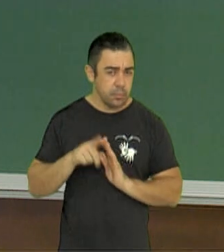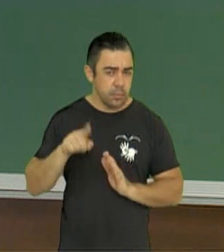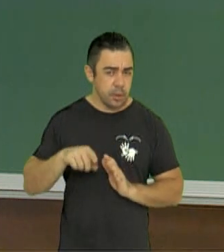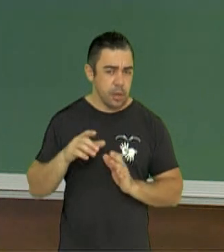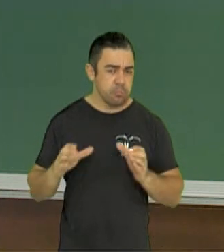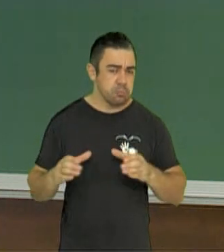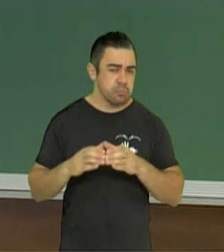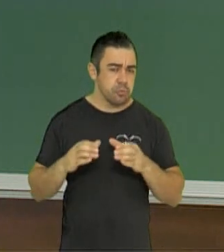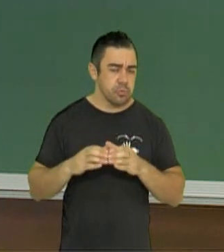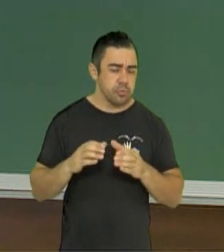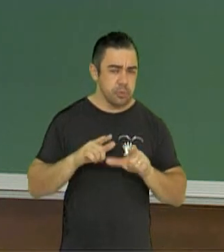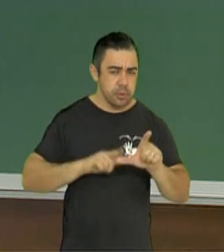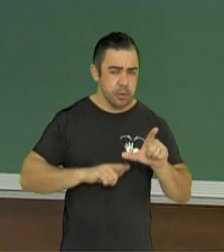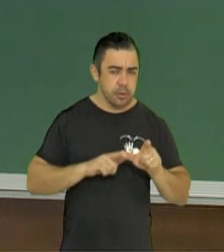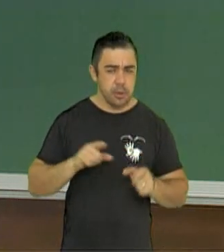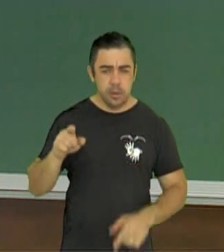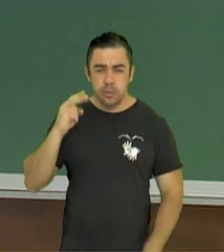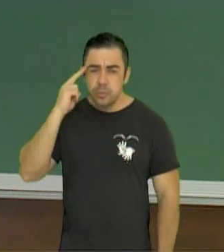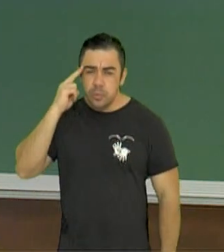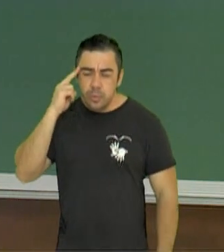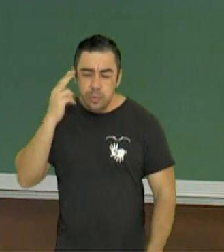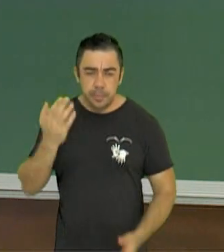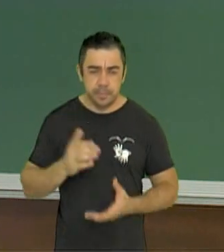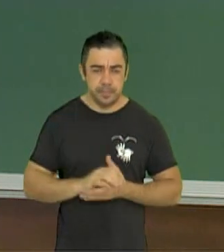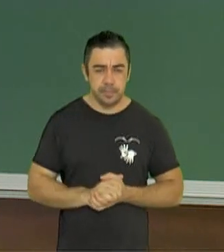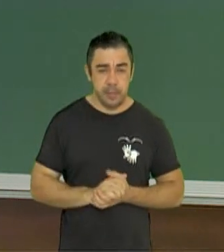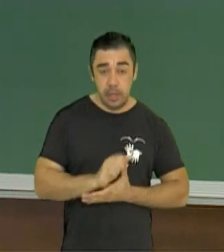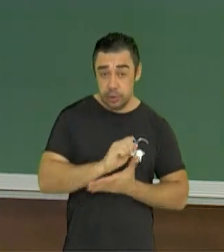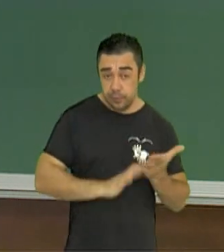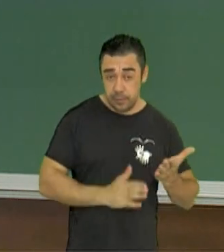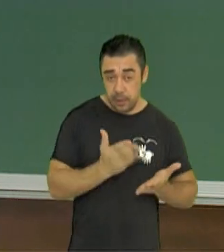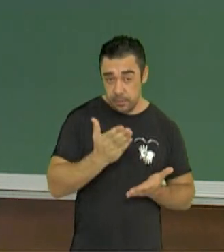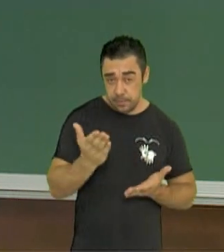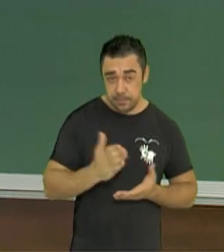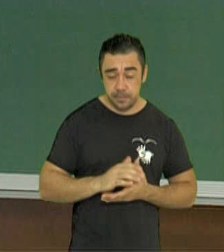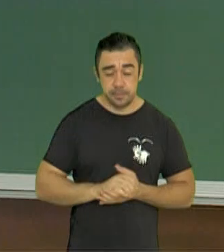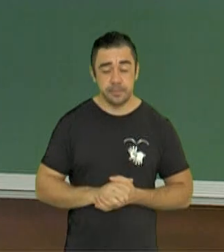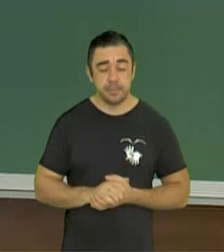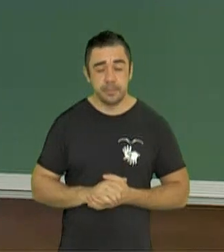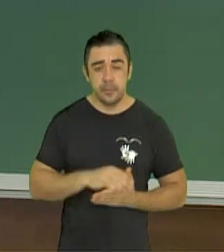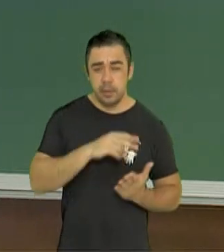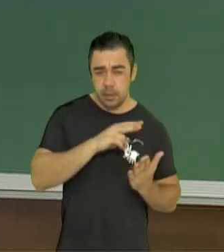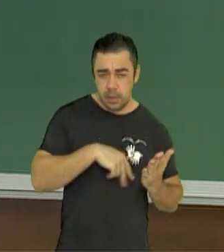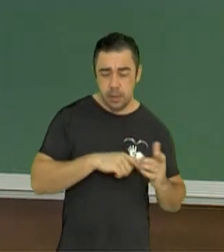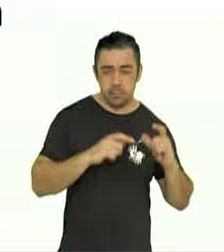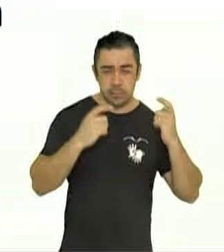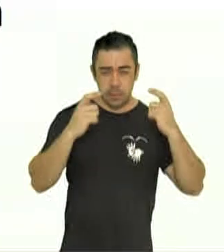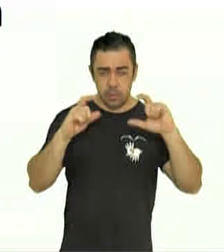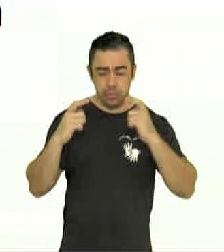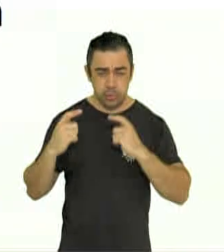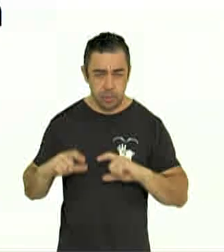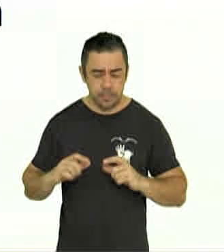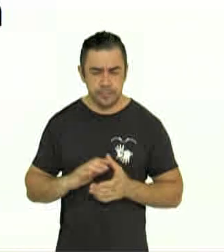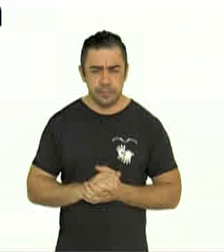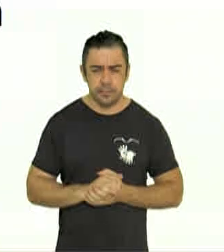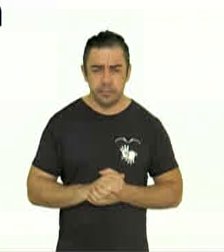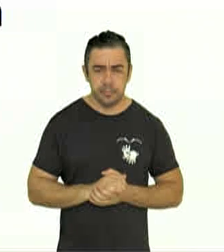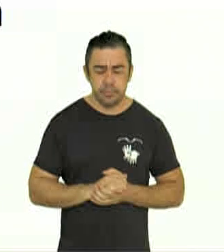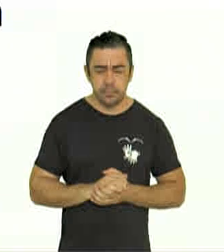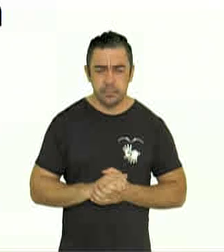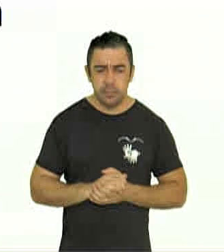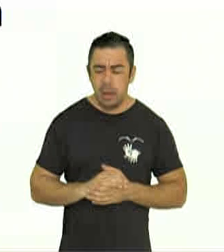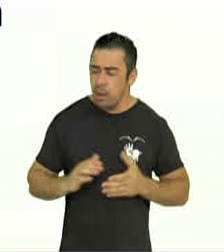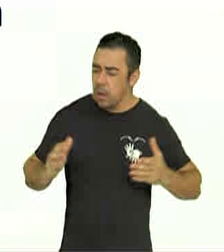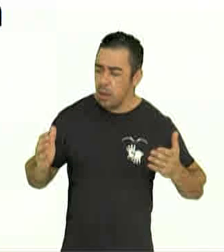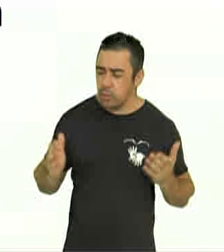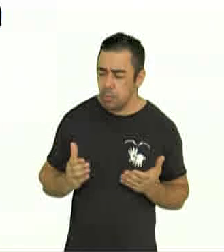sonhou. Olha uma atividade para você. Releia os trechos. Seria agora um pai. O